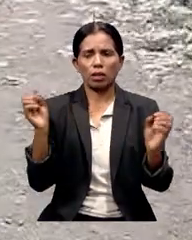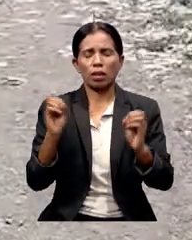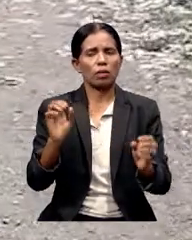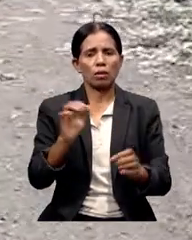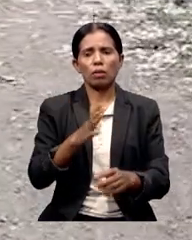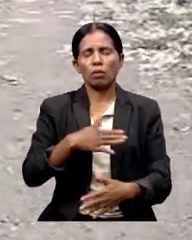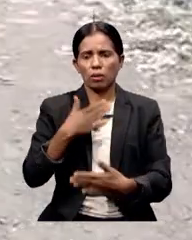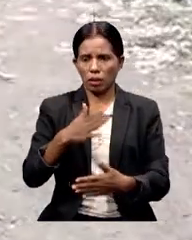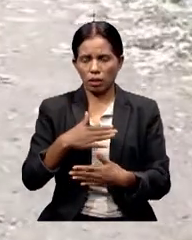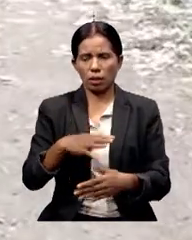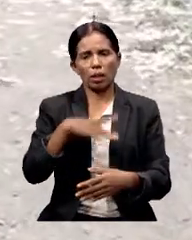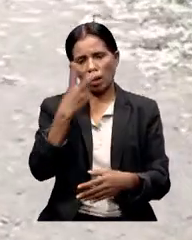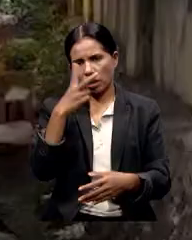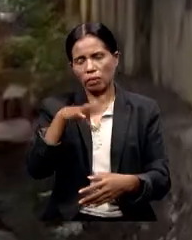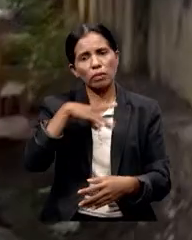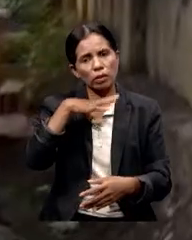lixo nebemos da Dau, então cara, né?